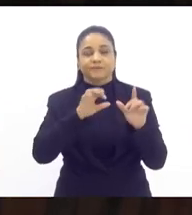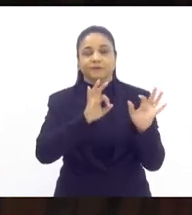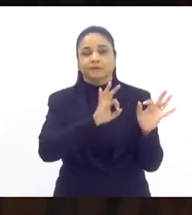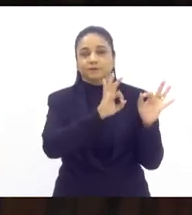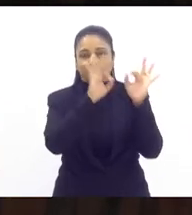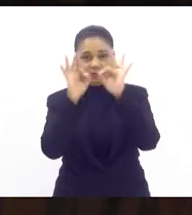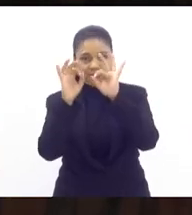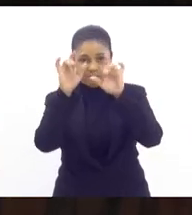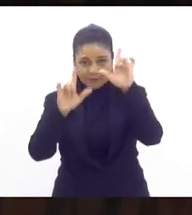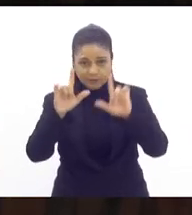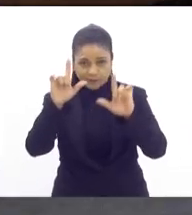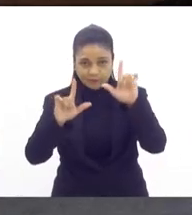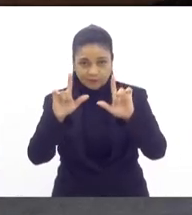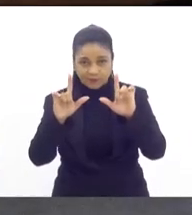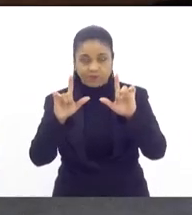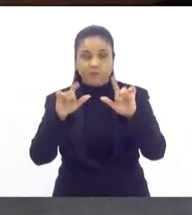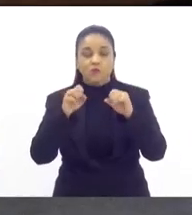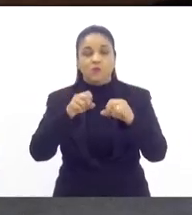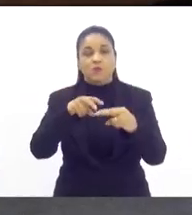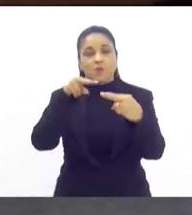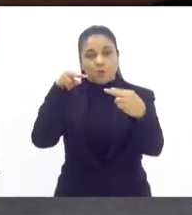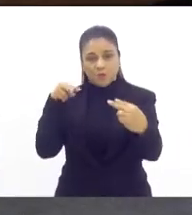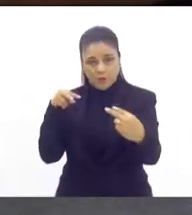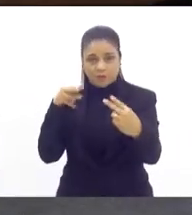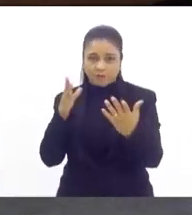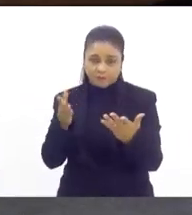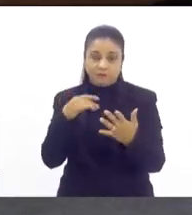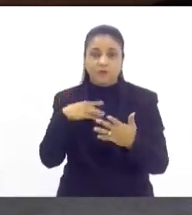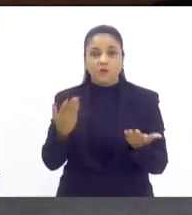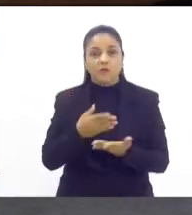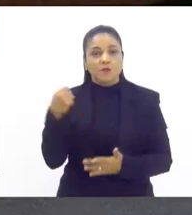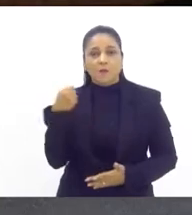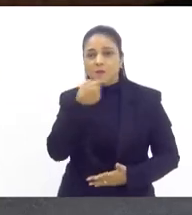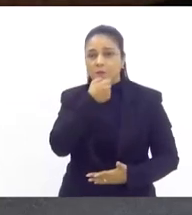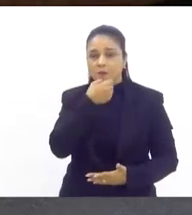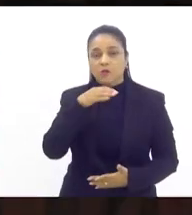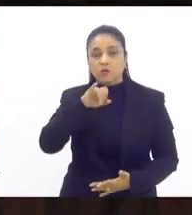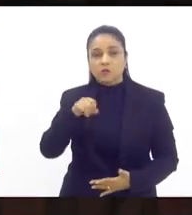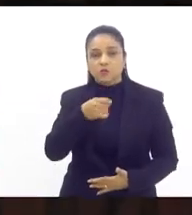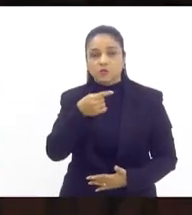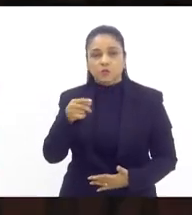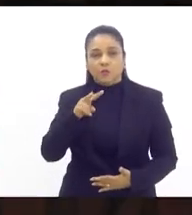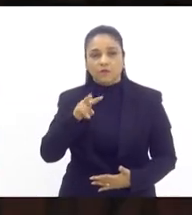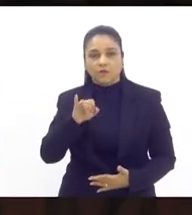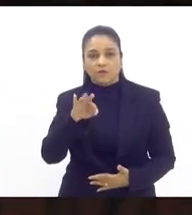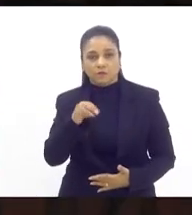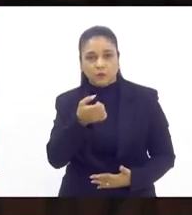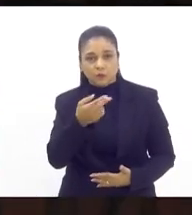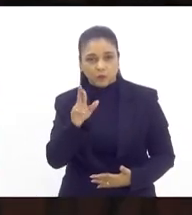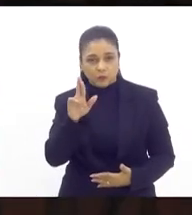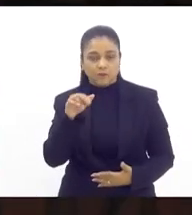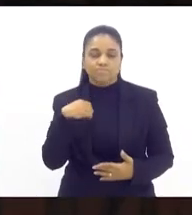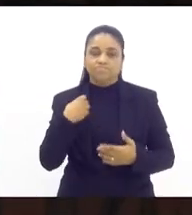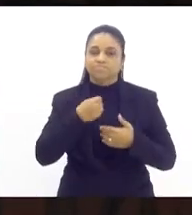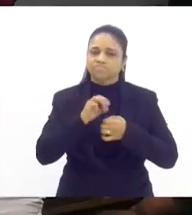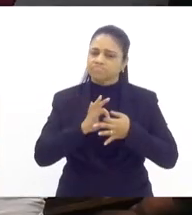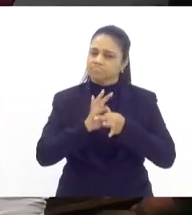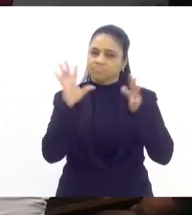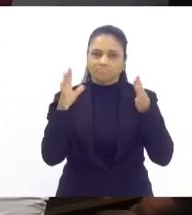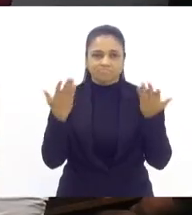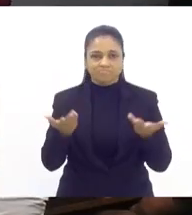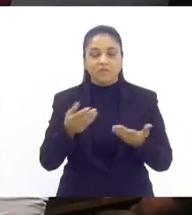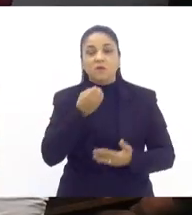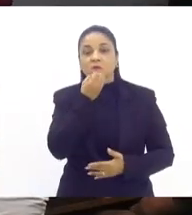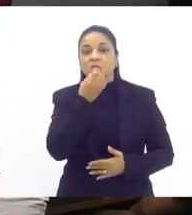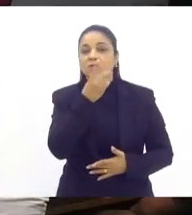dos que estão online Vamos ouvir João Vitor trazendo as suas impressões na sua fala bom